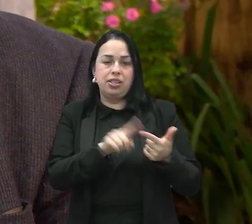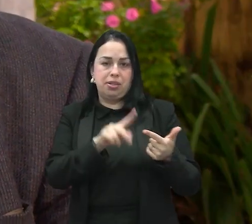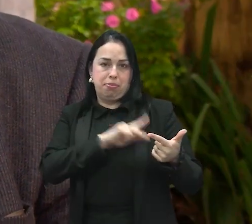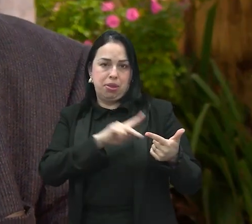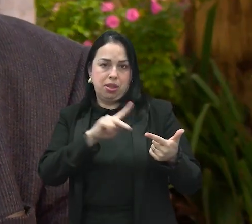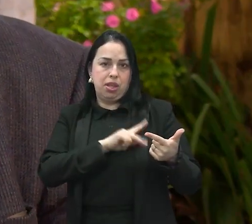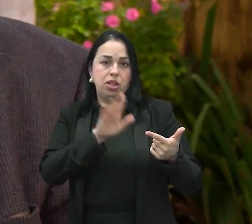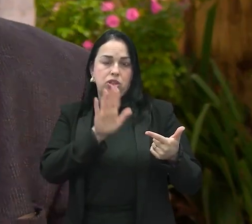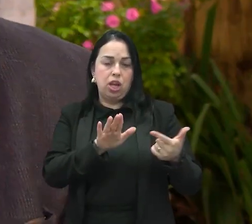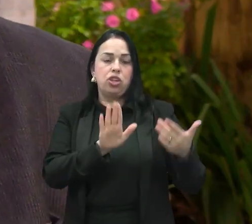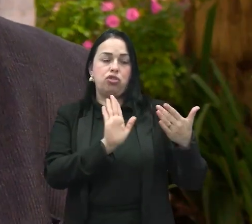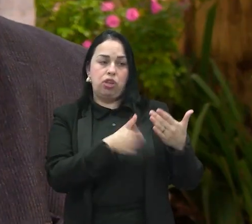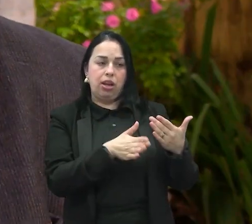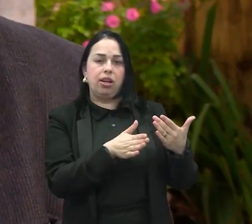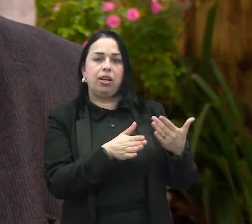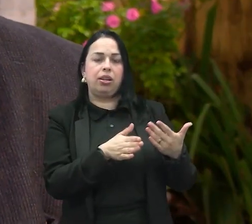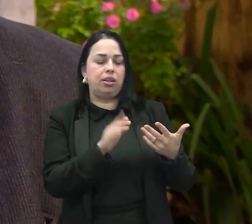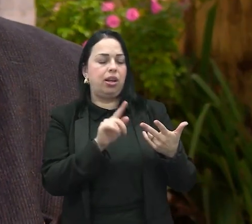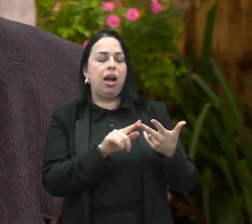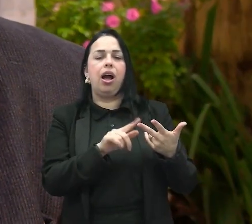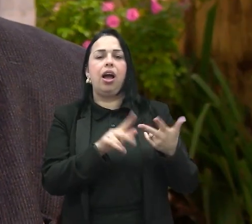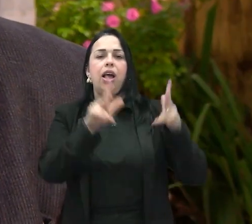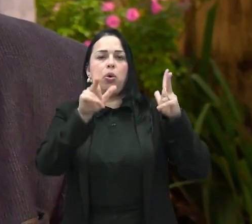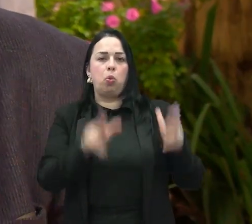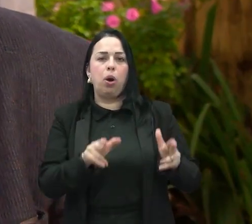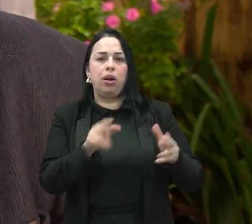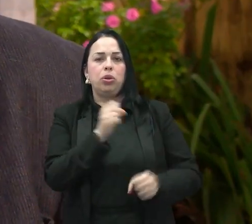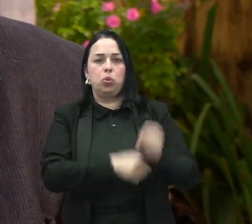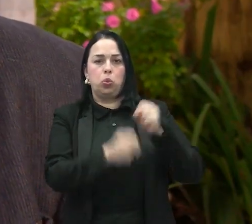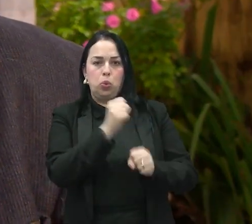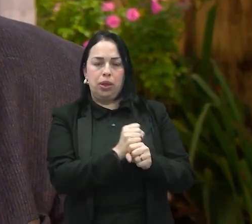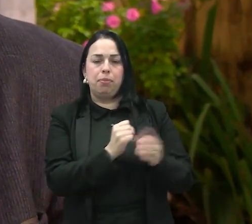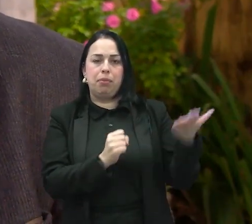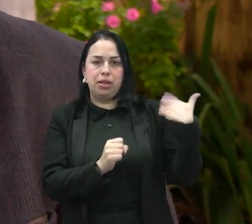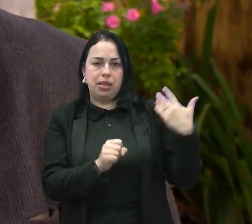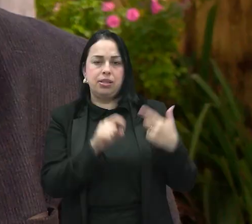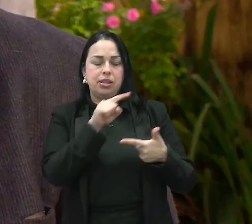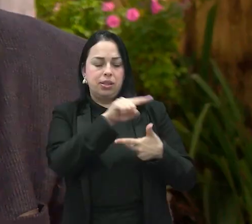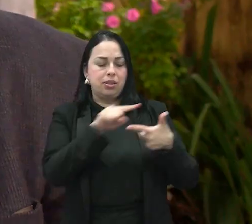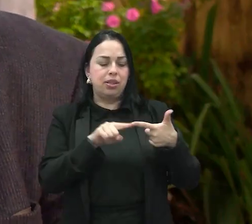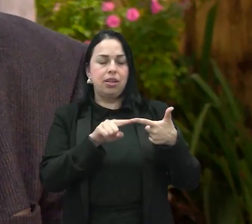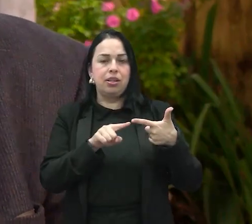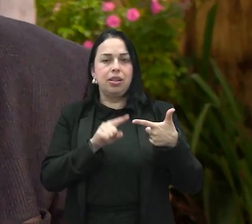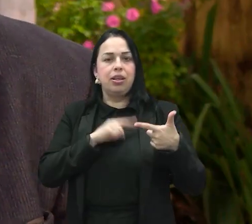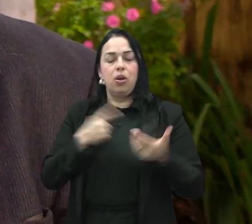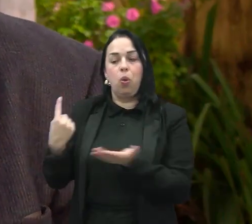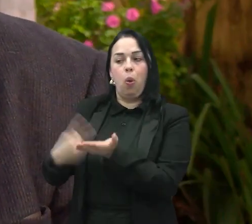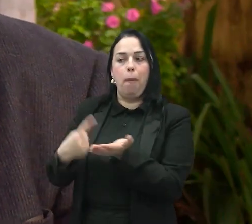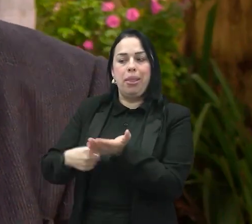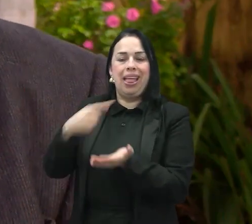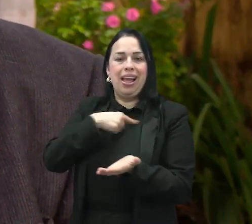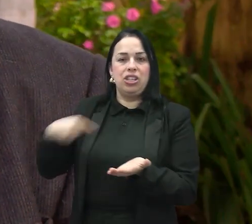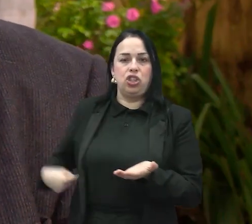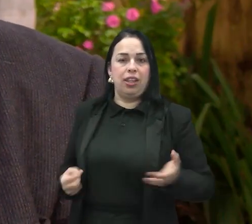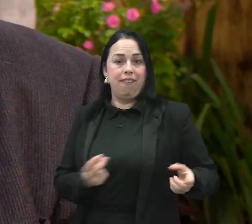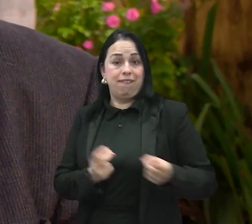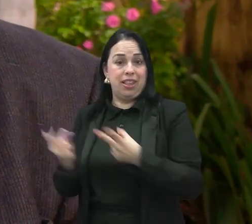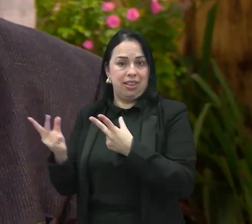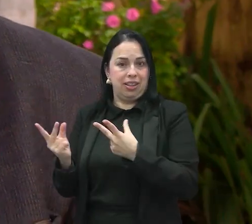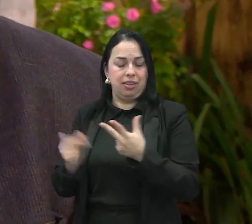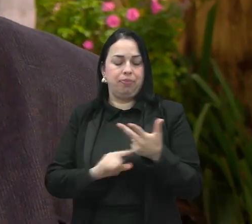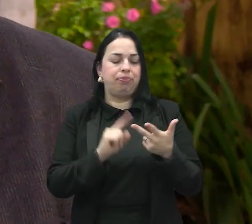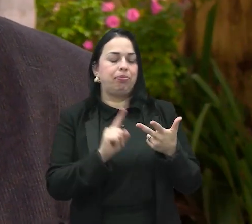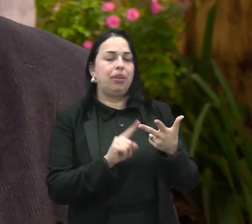acontece neste ano de 2025, que já vinha acontecendo no ano 2000, o que aconteceu em 2024, que é ter a China como principal destino das